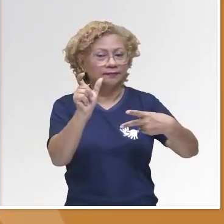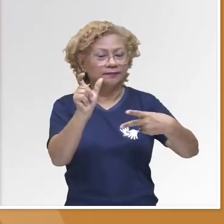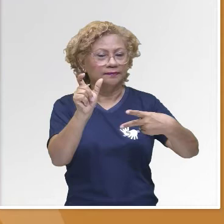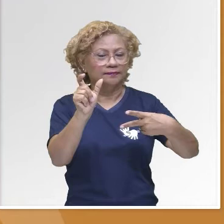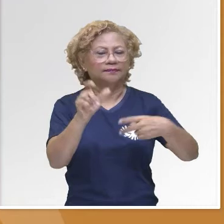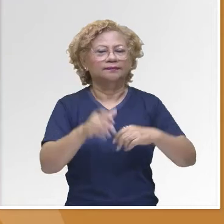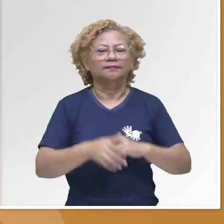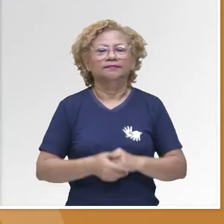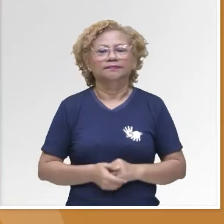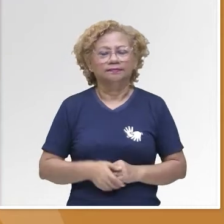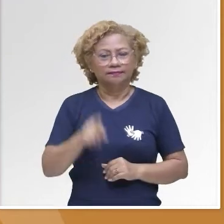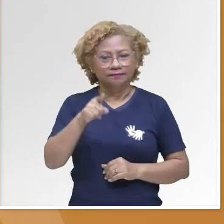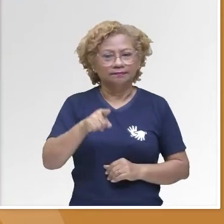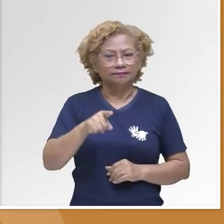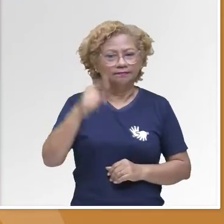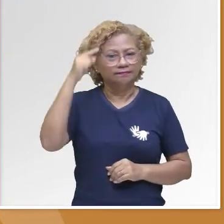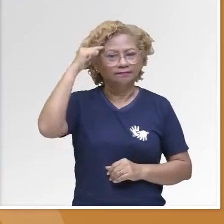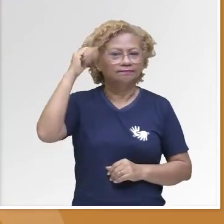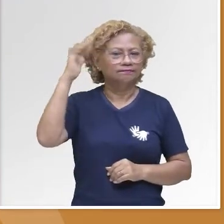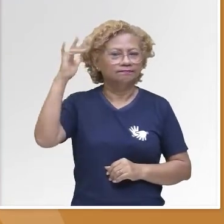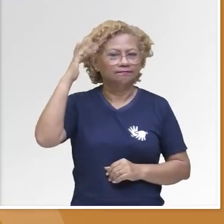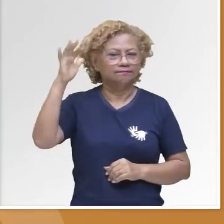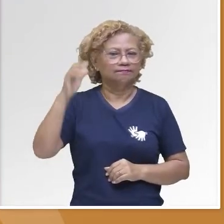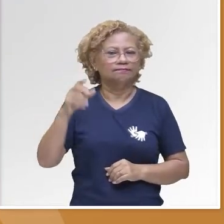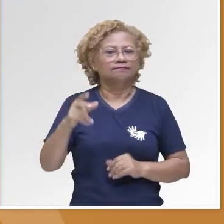vocês refletirem e já eu retorno.